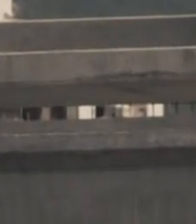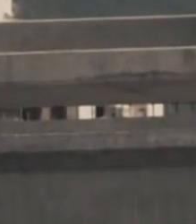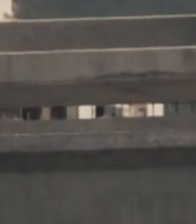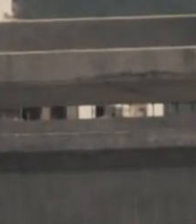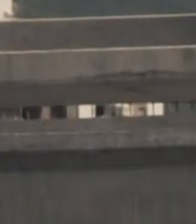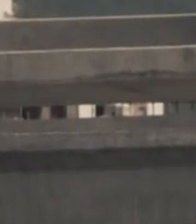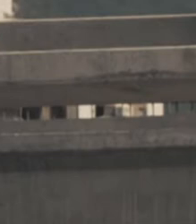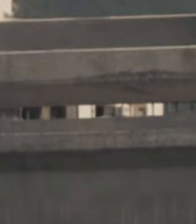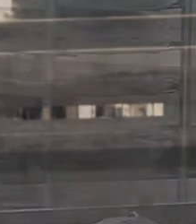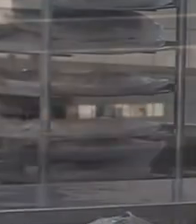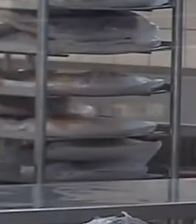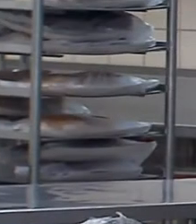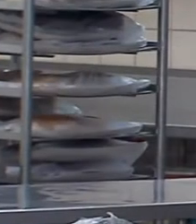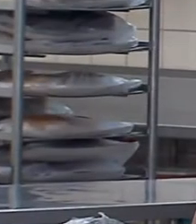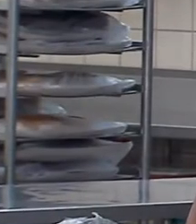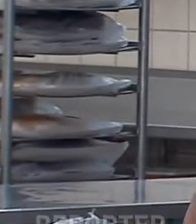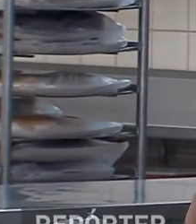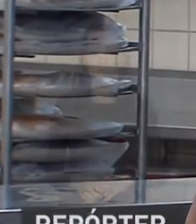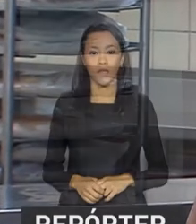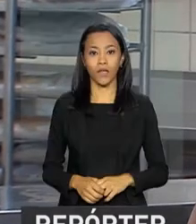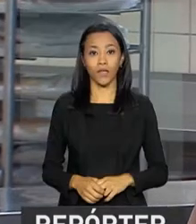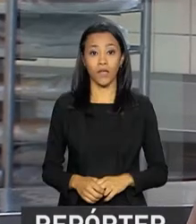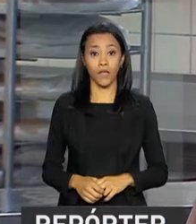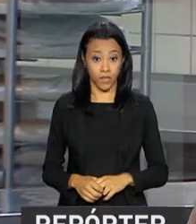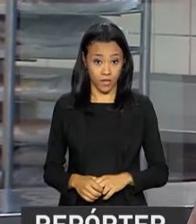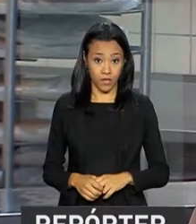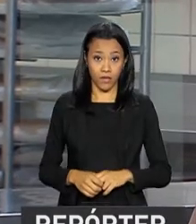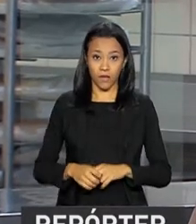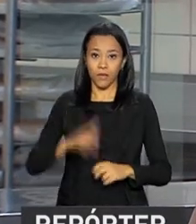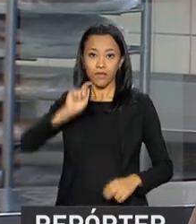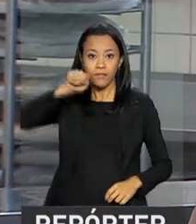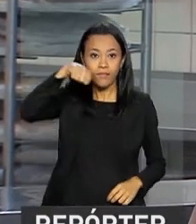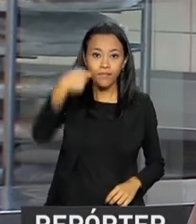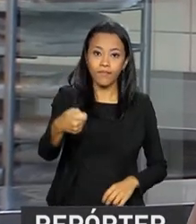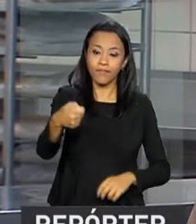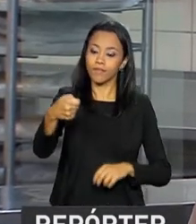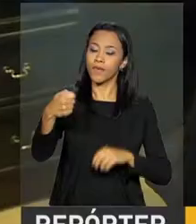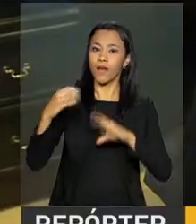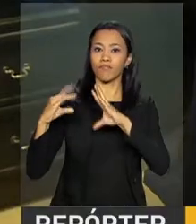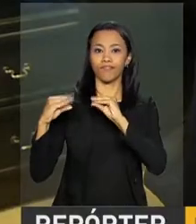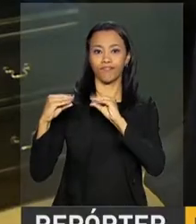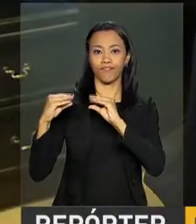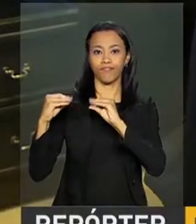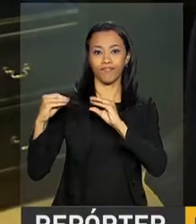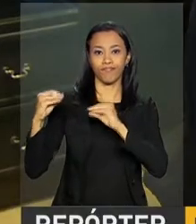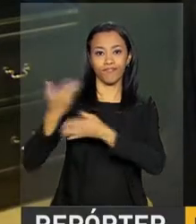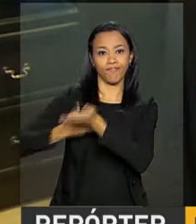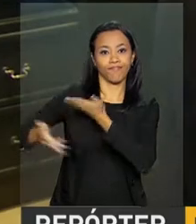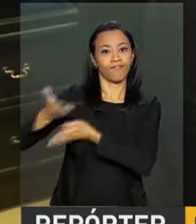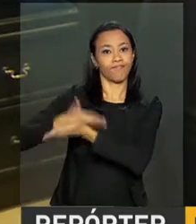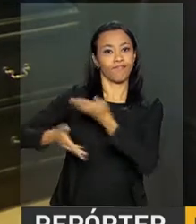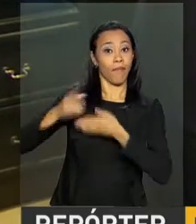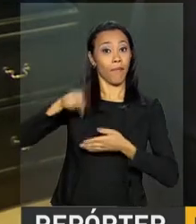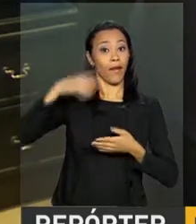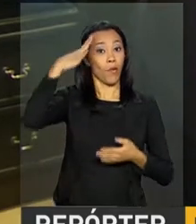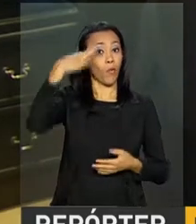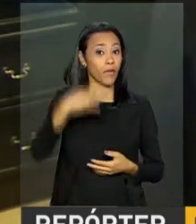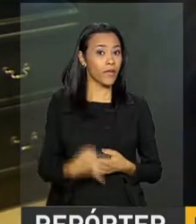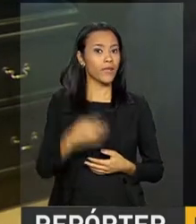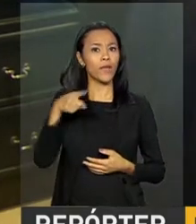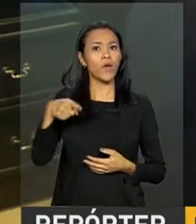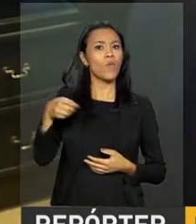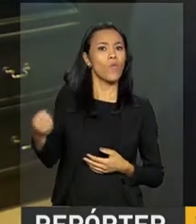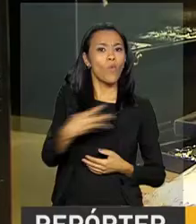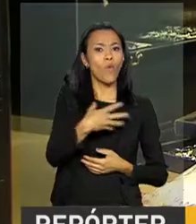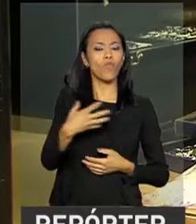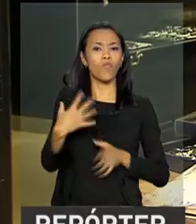o diálogo essa é a palavra chave para compreender o novo modelo de negociação entre patrão e